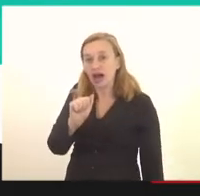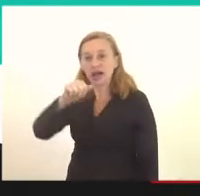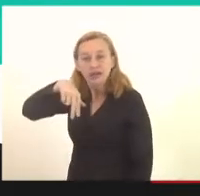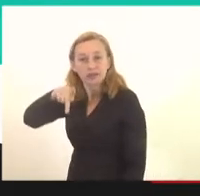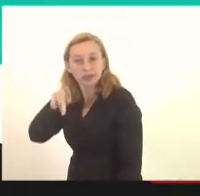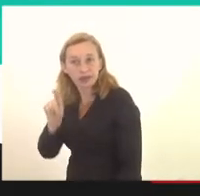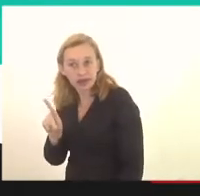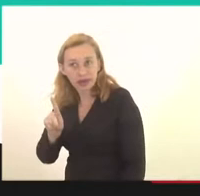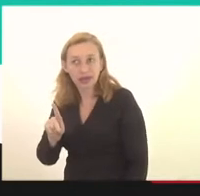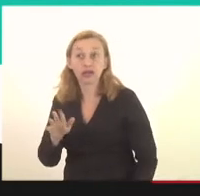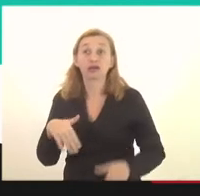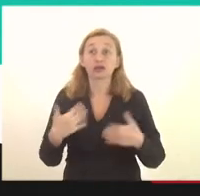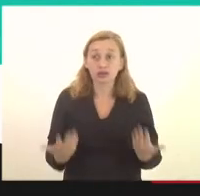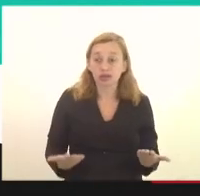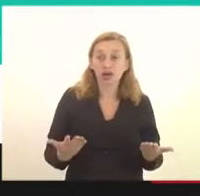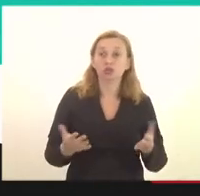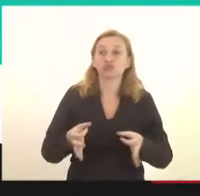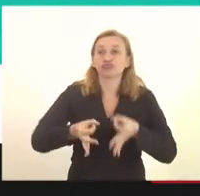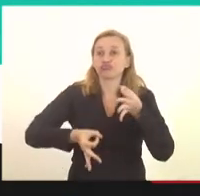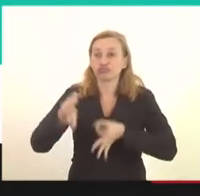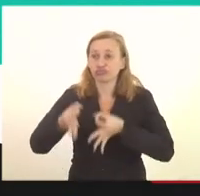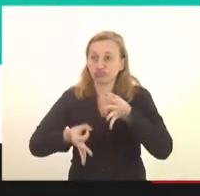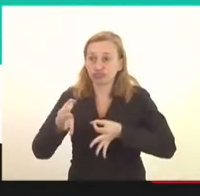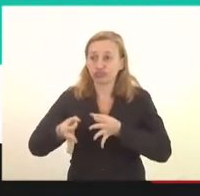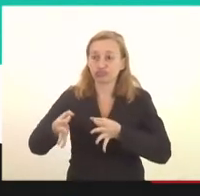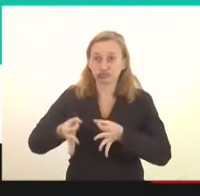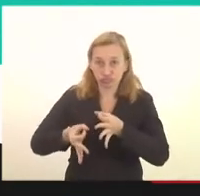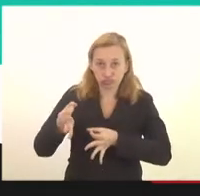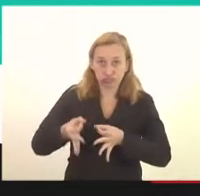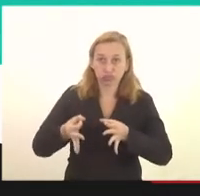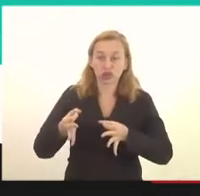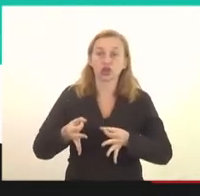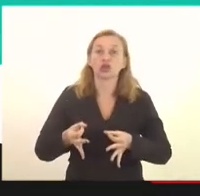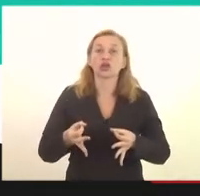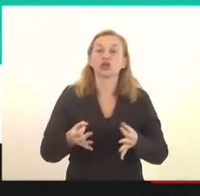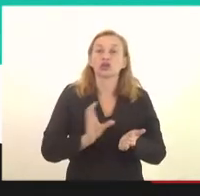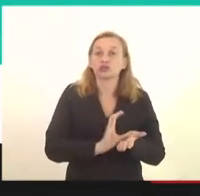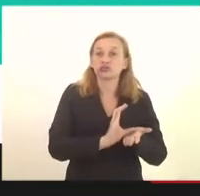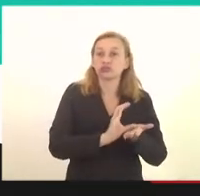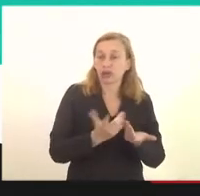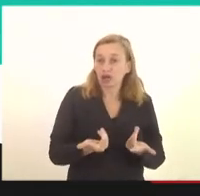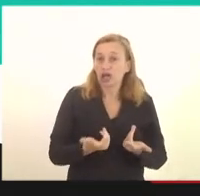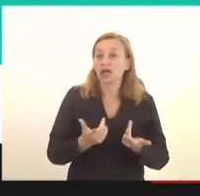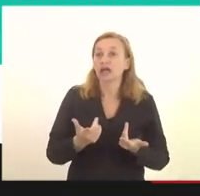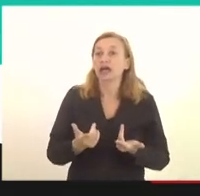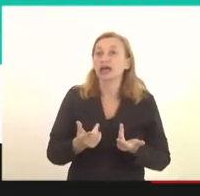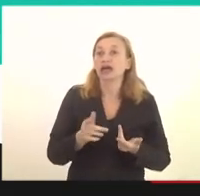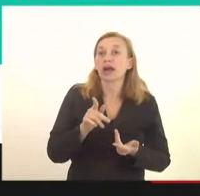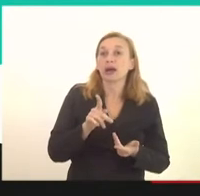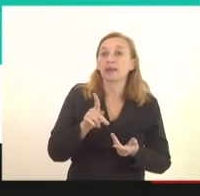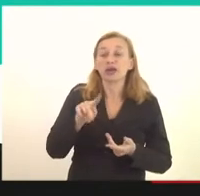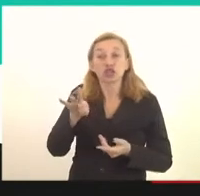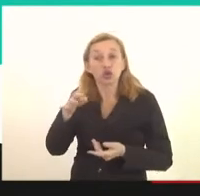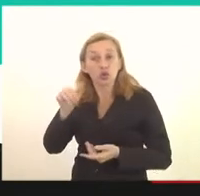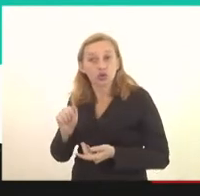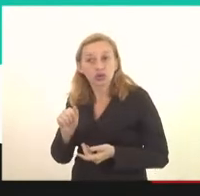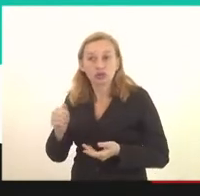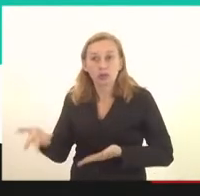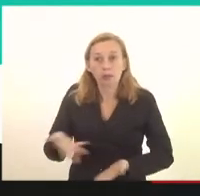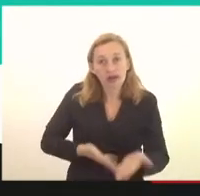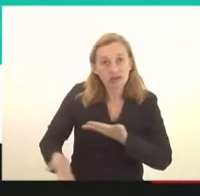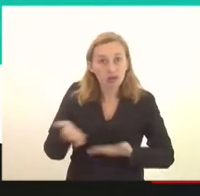dizer, com esses instrumentos jurídicos e dentro desse arcabouço regulatório que a Petronas, como parceira,